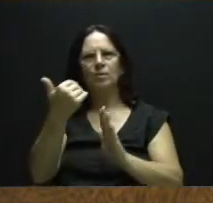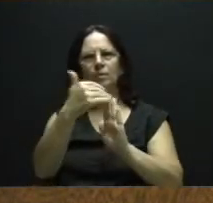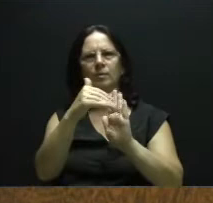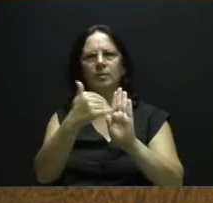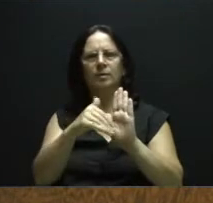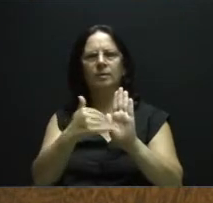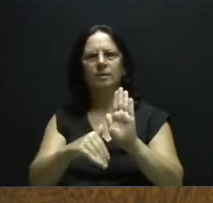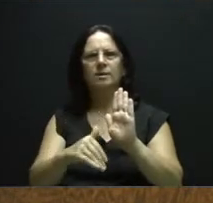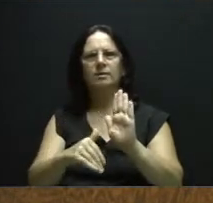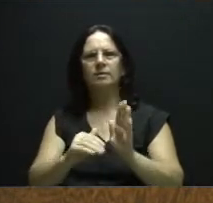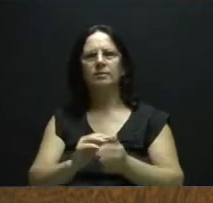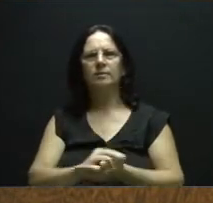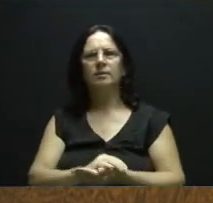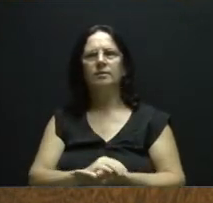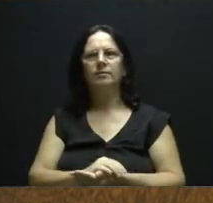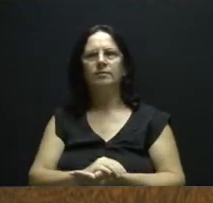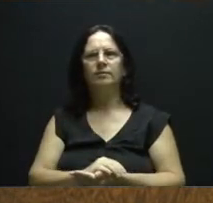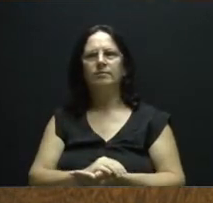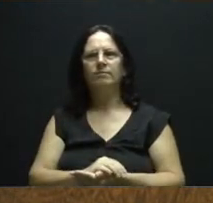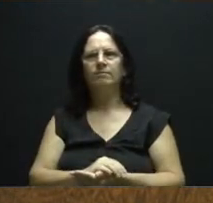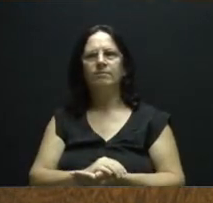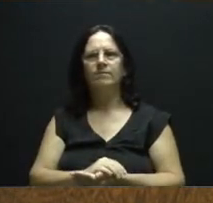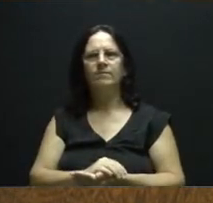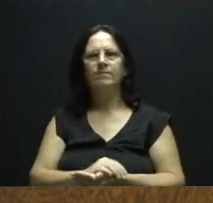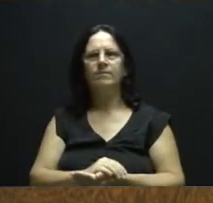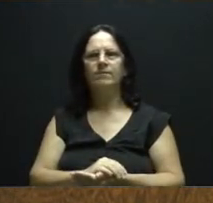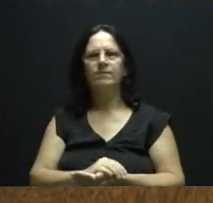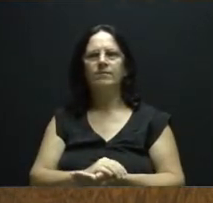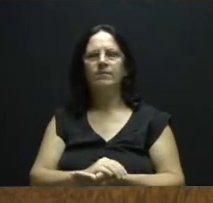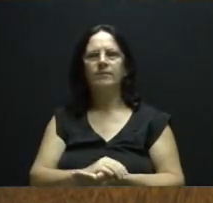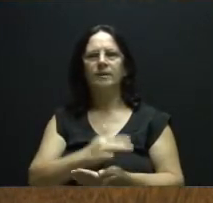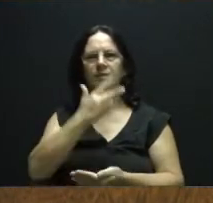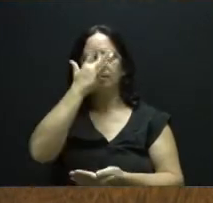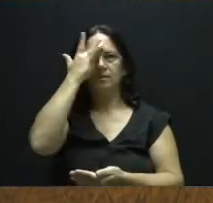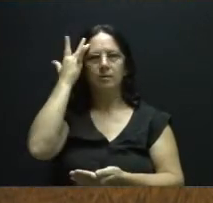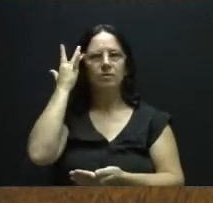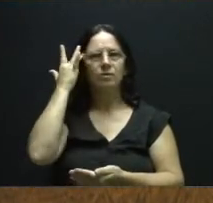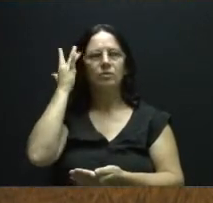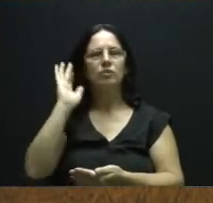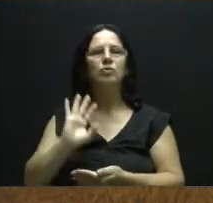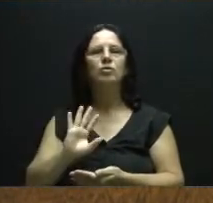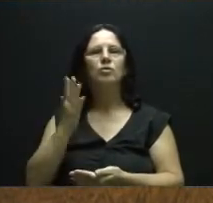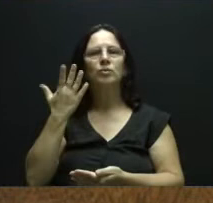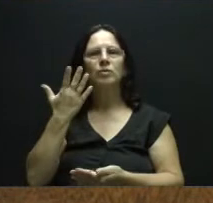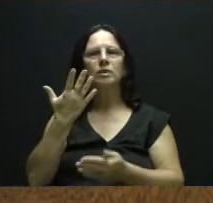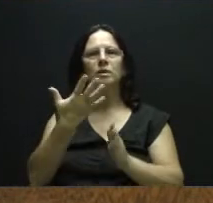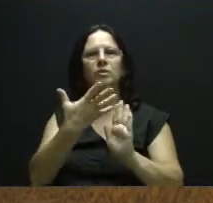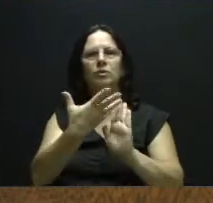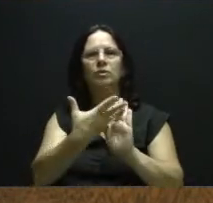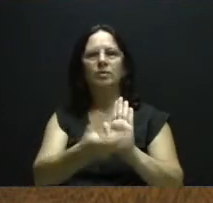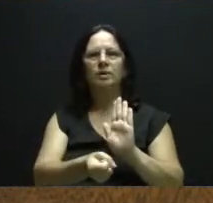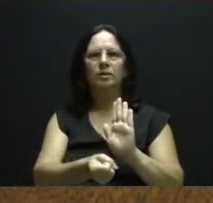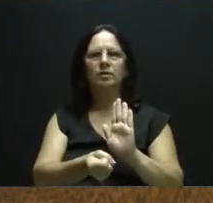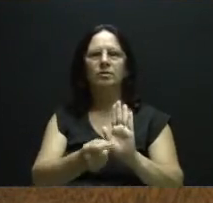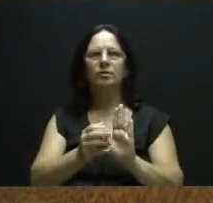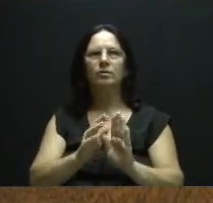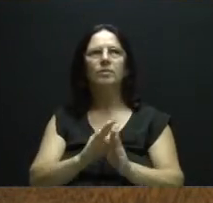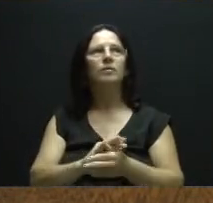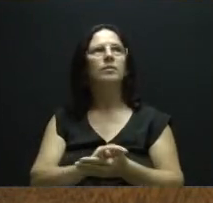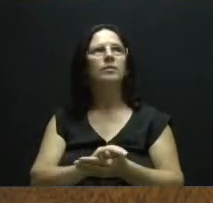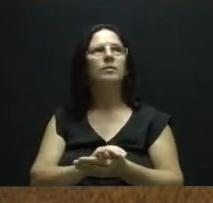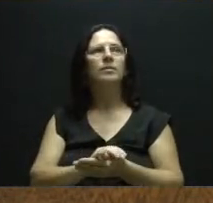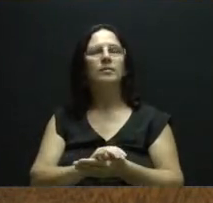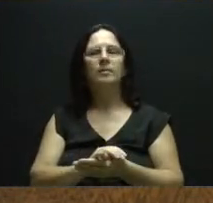normal tramitação da matéria quanto ao mérito cabe ao douto plenário decidir a conveniência e oportunidade de